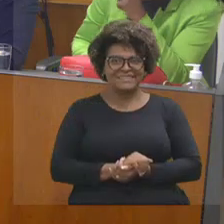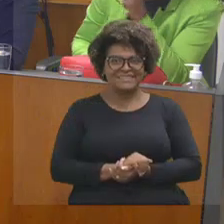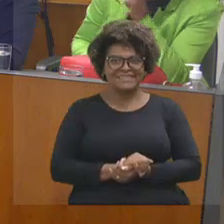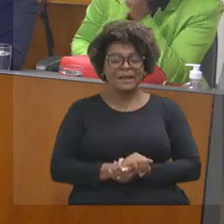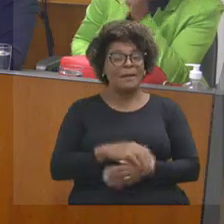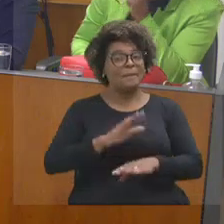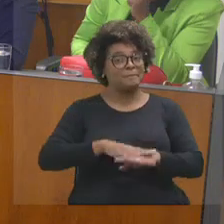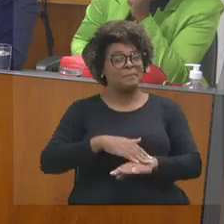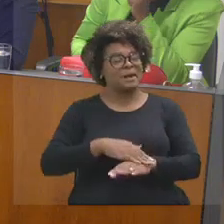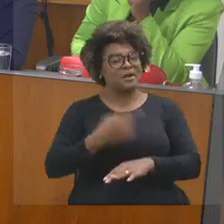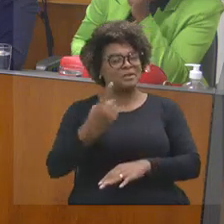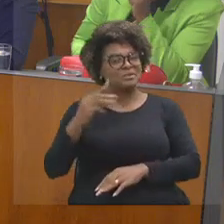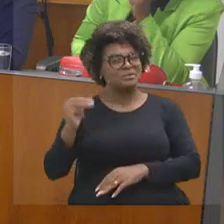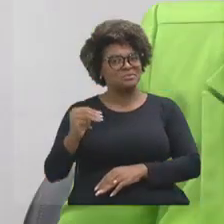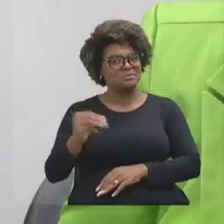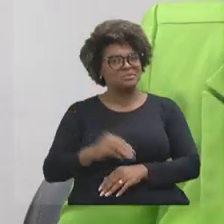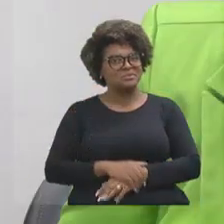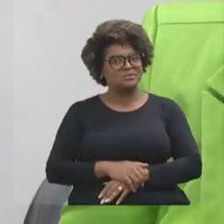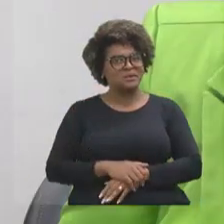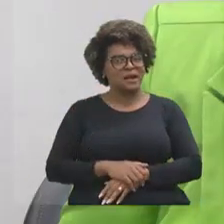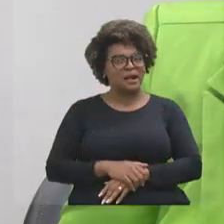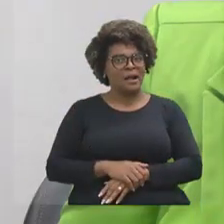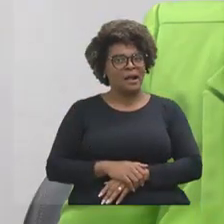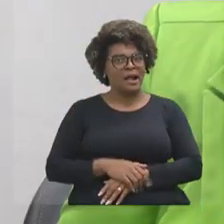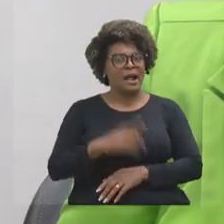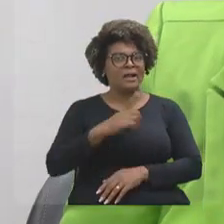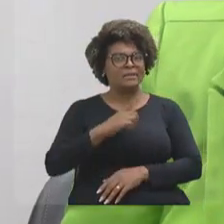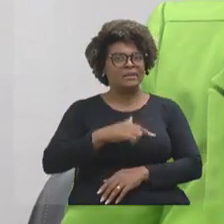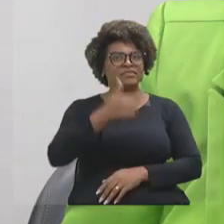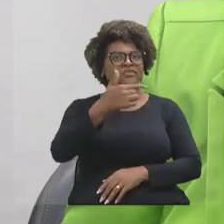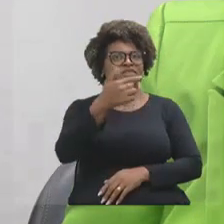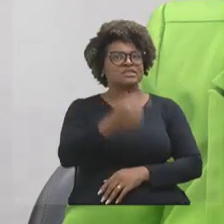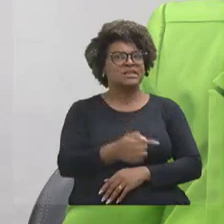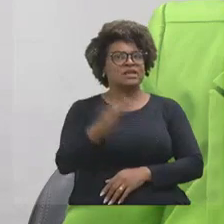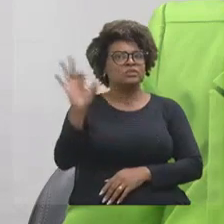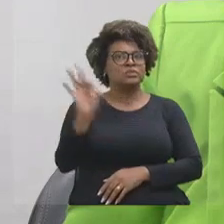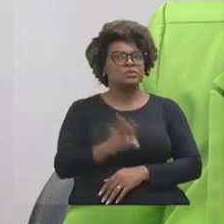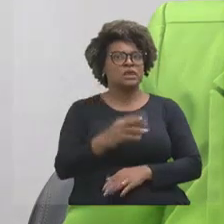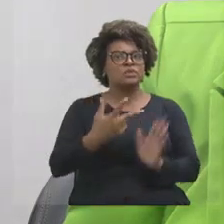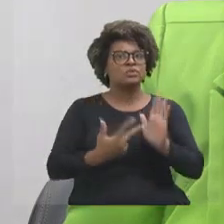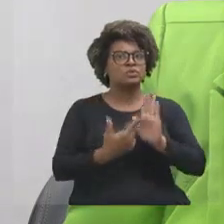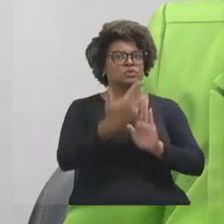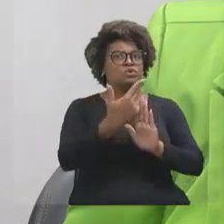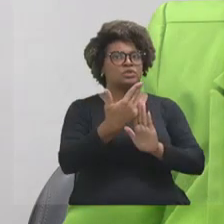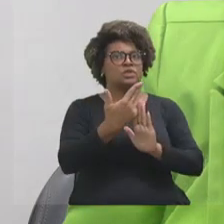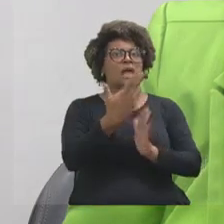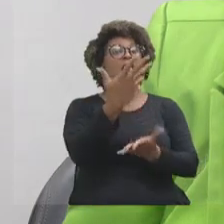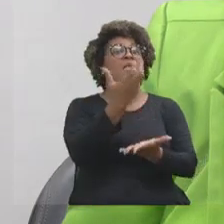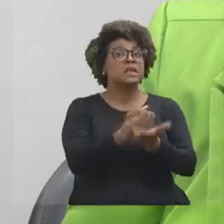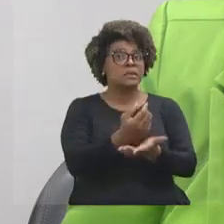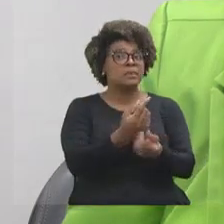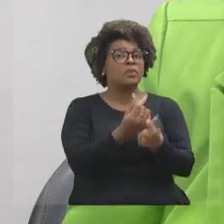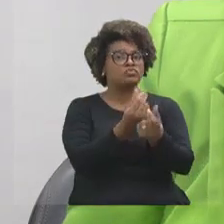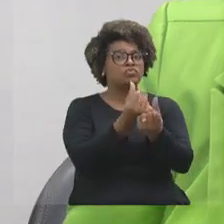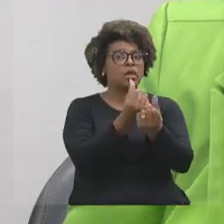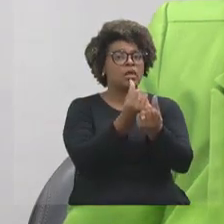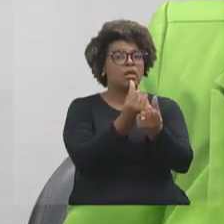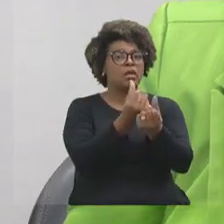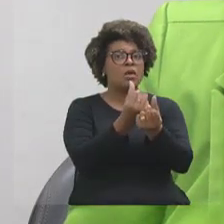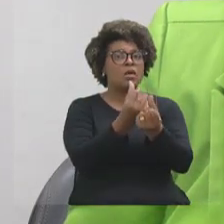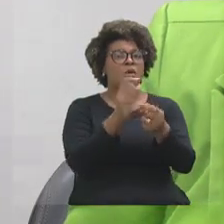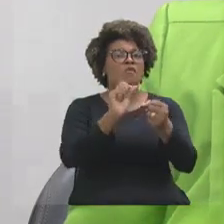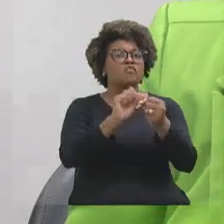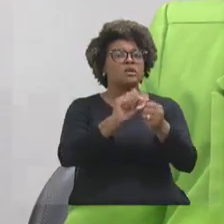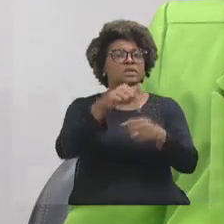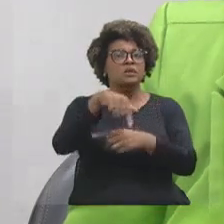o hospital de Itaúna produziu 27% de cirurgias e recebeu o dinheiro viu quimioterapia